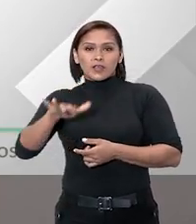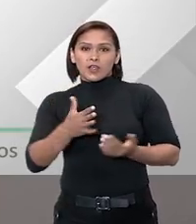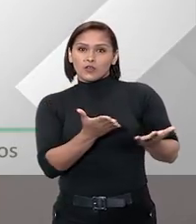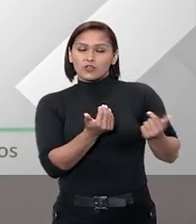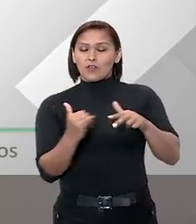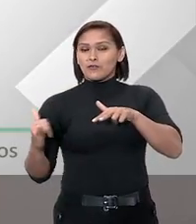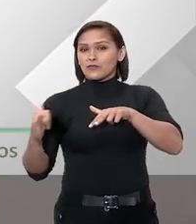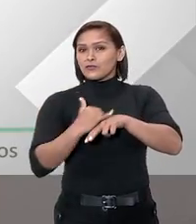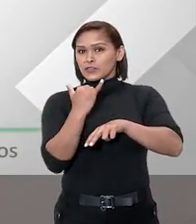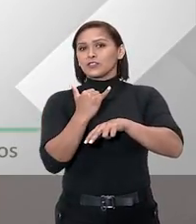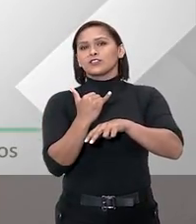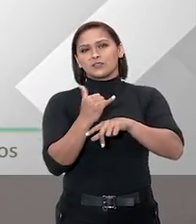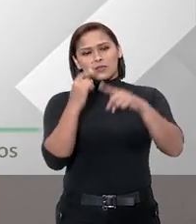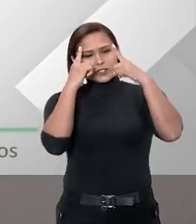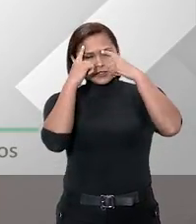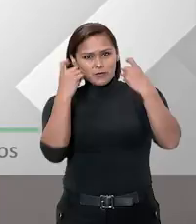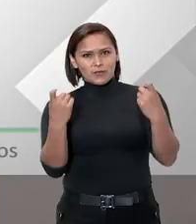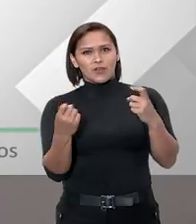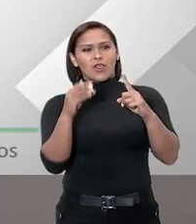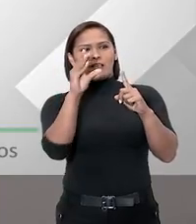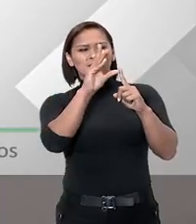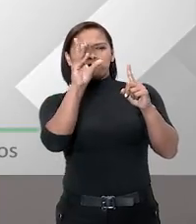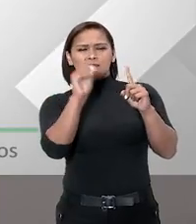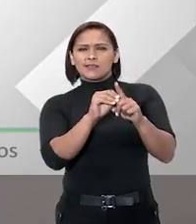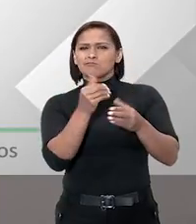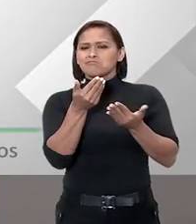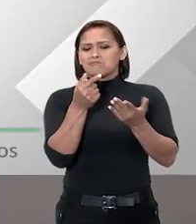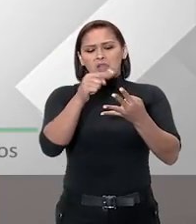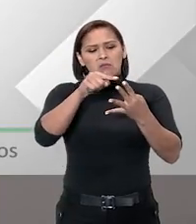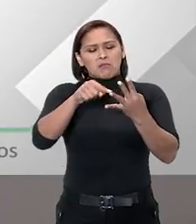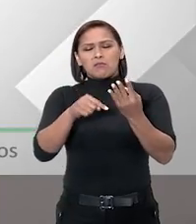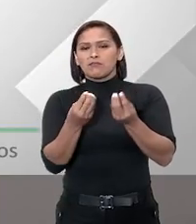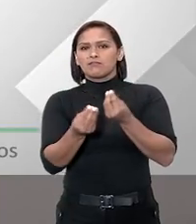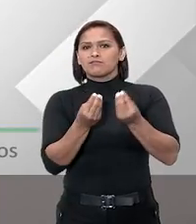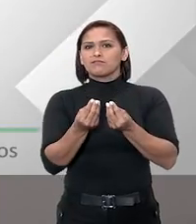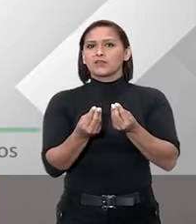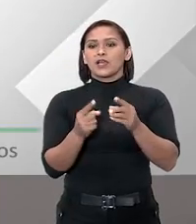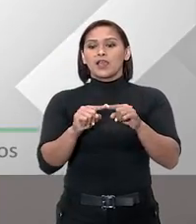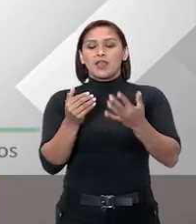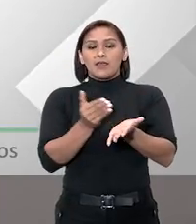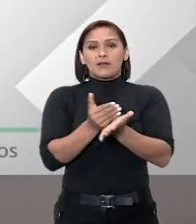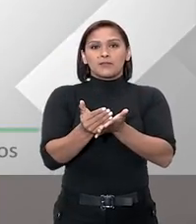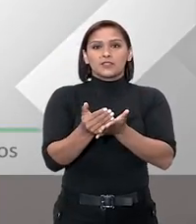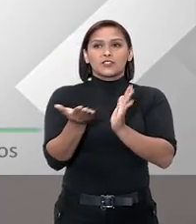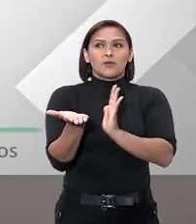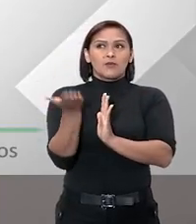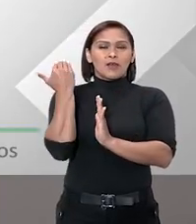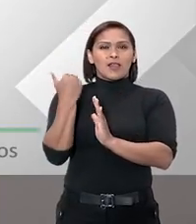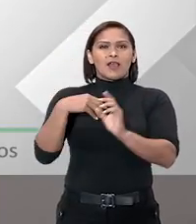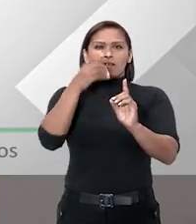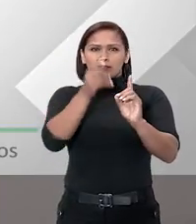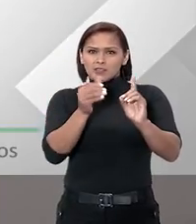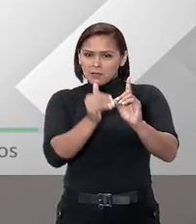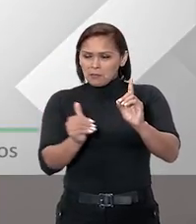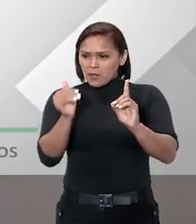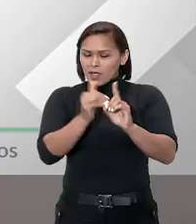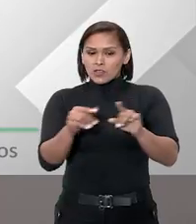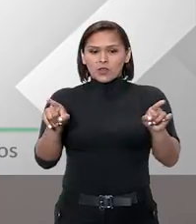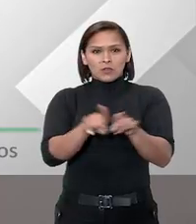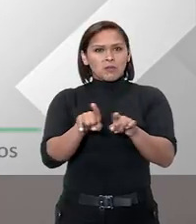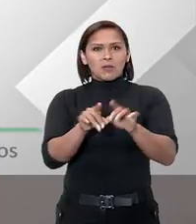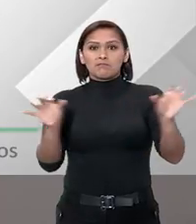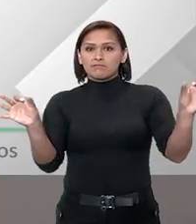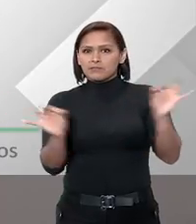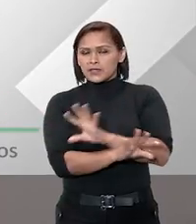adolescente vítima de violência, seja ela qual for. A partir dali, como lá atrás, o desembargador da Autué, eu dei